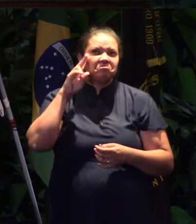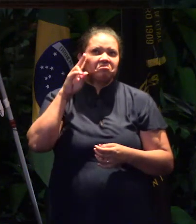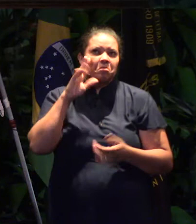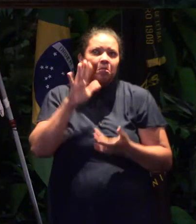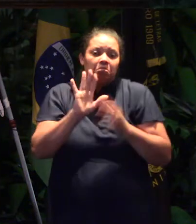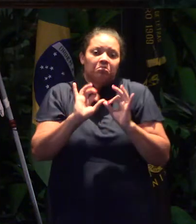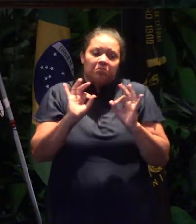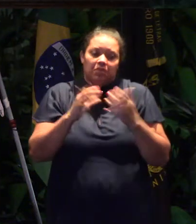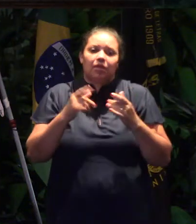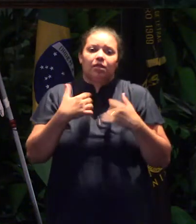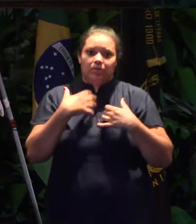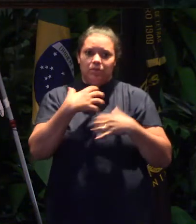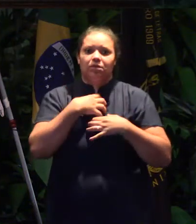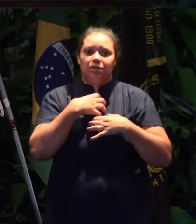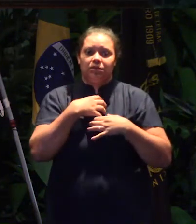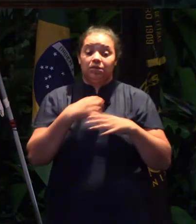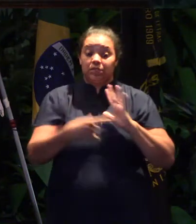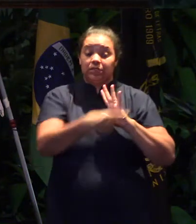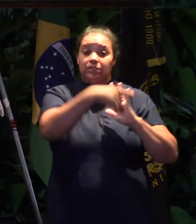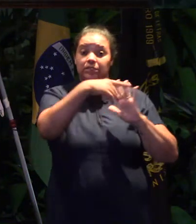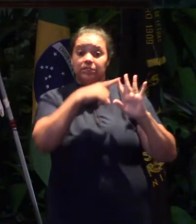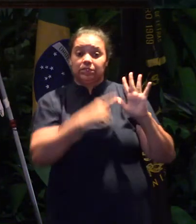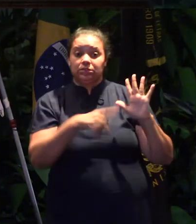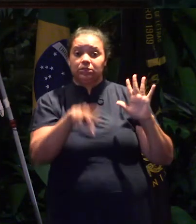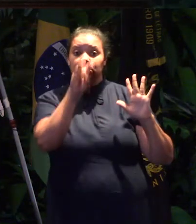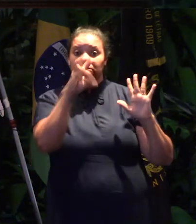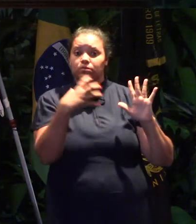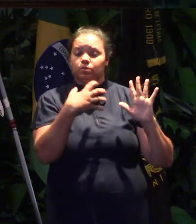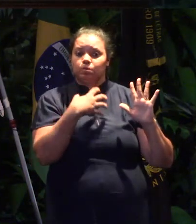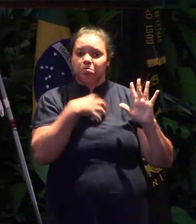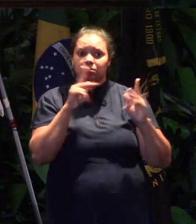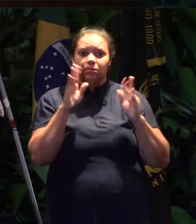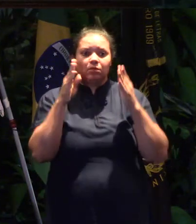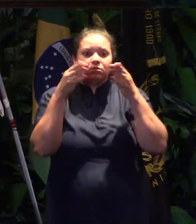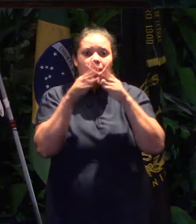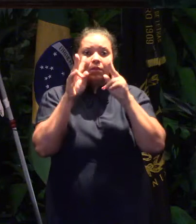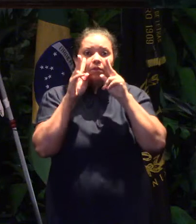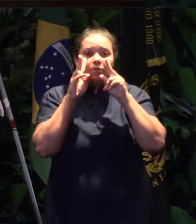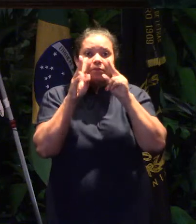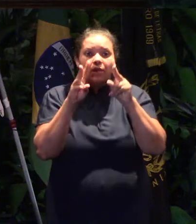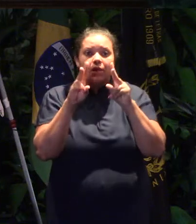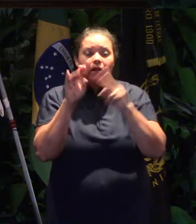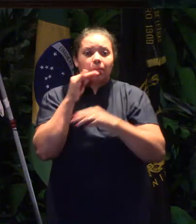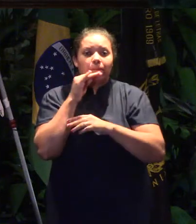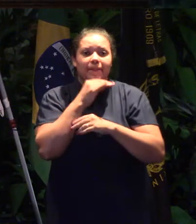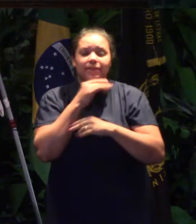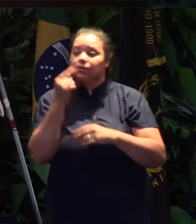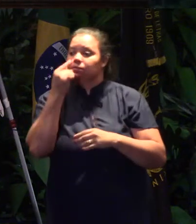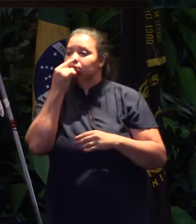extracorporal, né? Não, estou falando dos cinco sentidos mesmo. Às vezes alguém está tão focado na visão que não percebe o